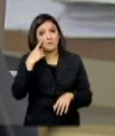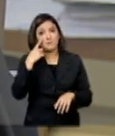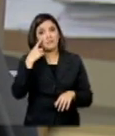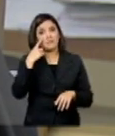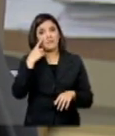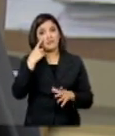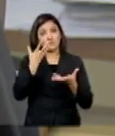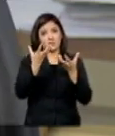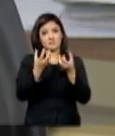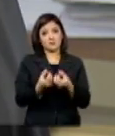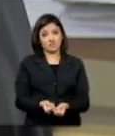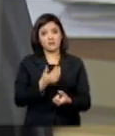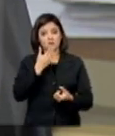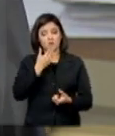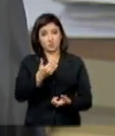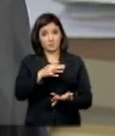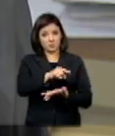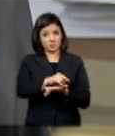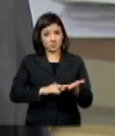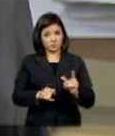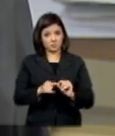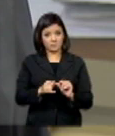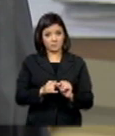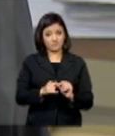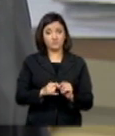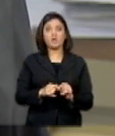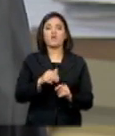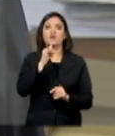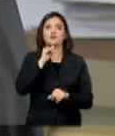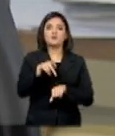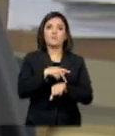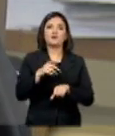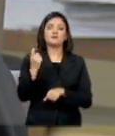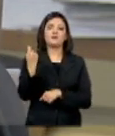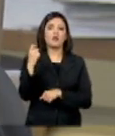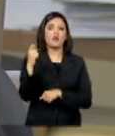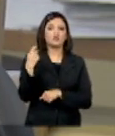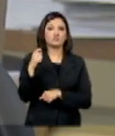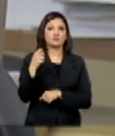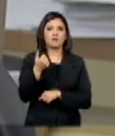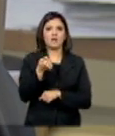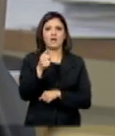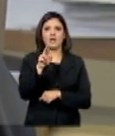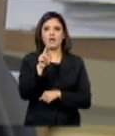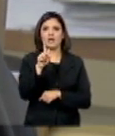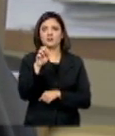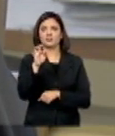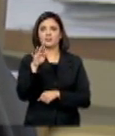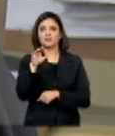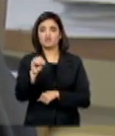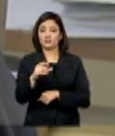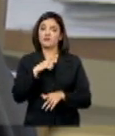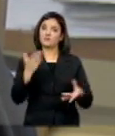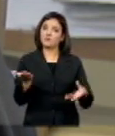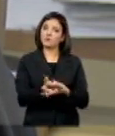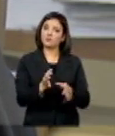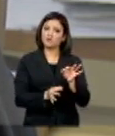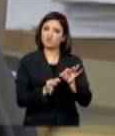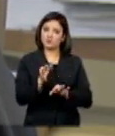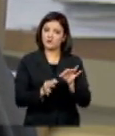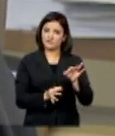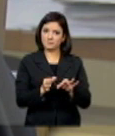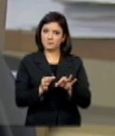na inicial na argentina no julgamento do caso de bits caso de